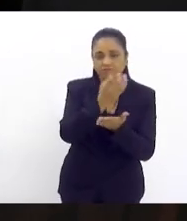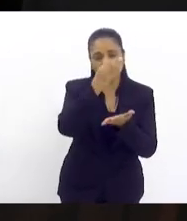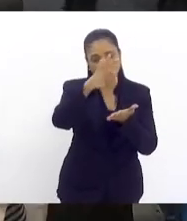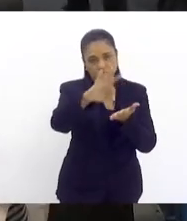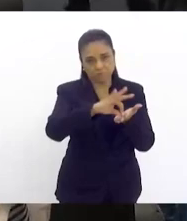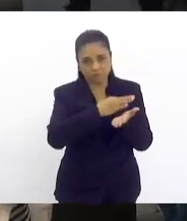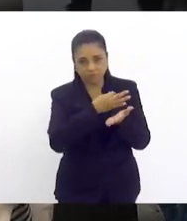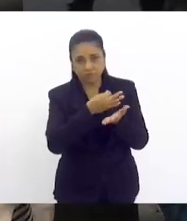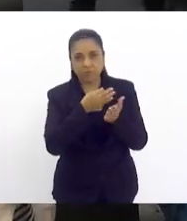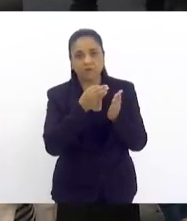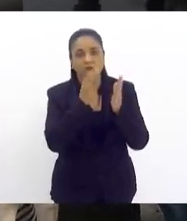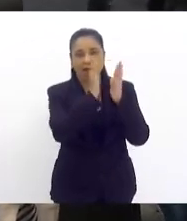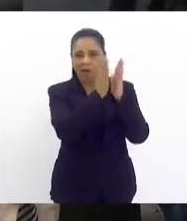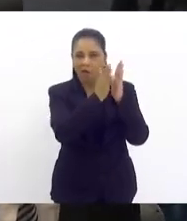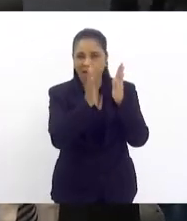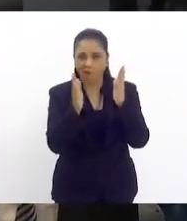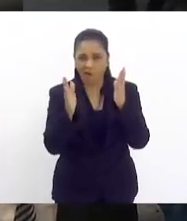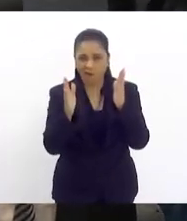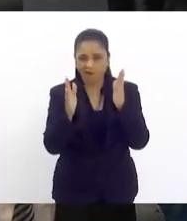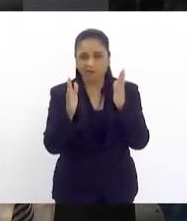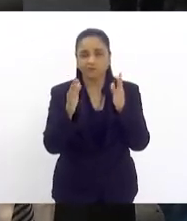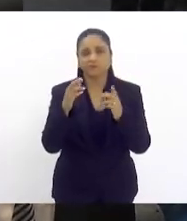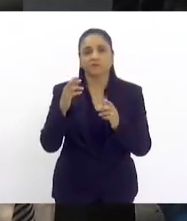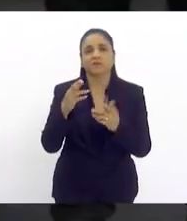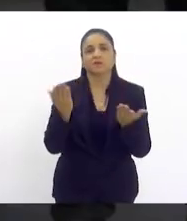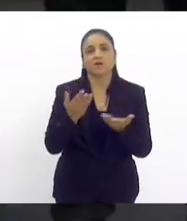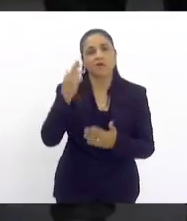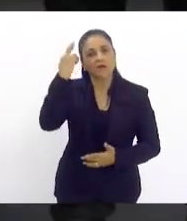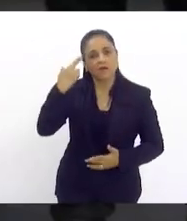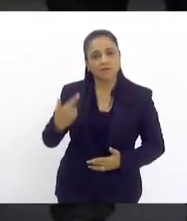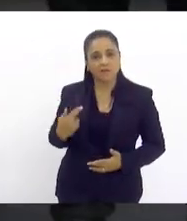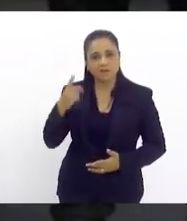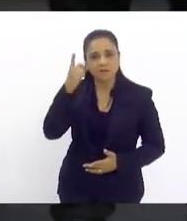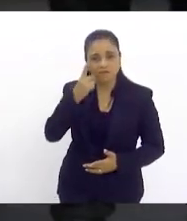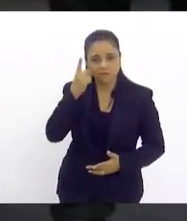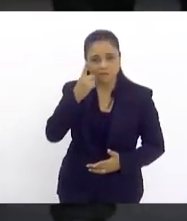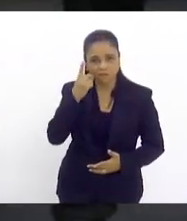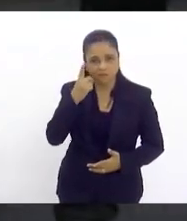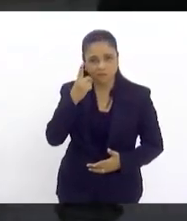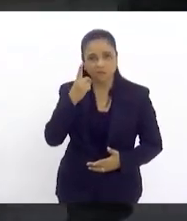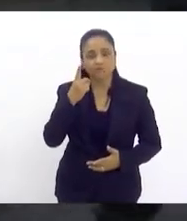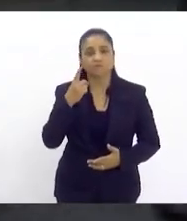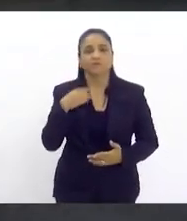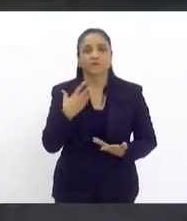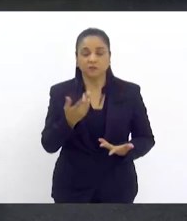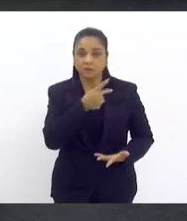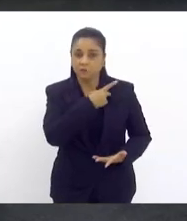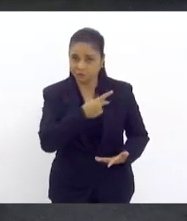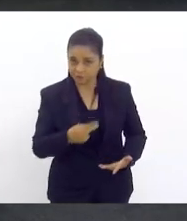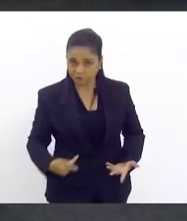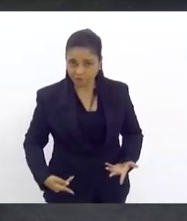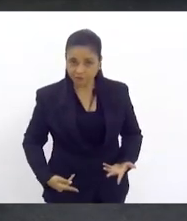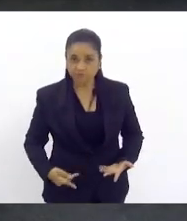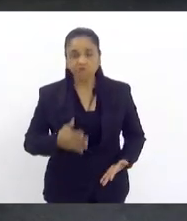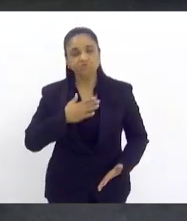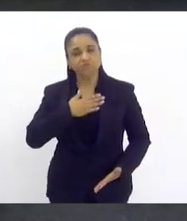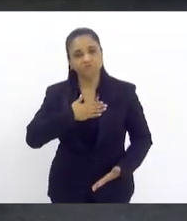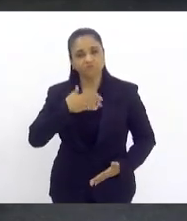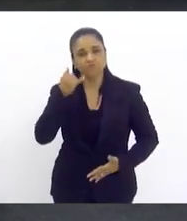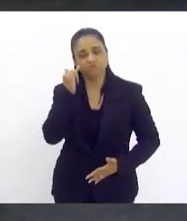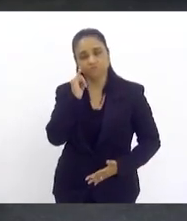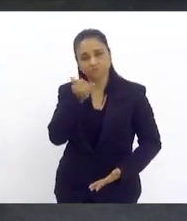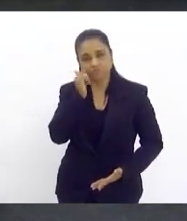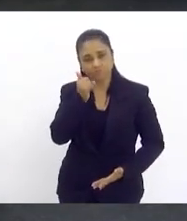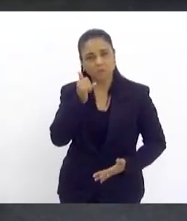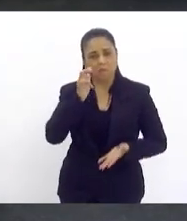autógrafo. Pela ordem, senhor presidente. Renata Souza, pela ordem. Senhor presidente, gostaria de dizer que hoje